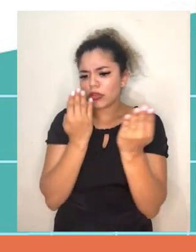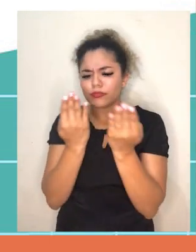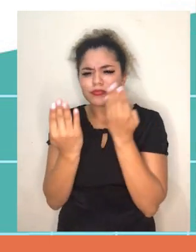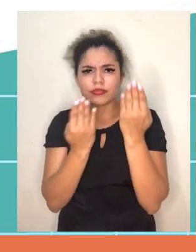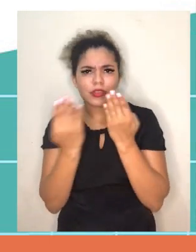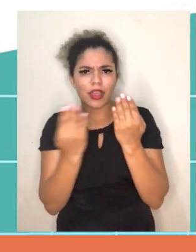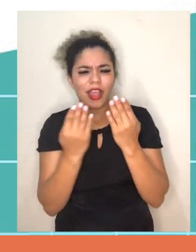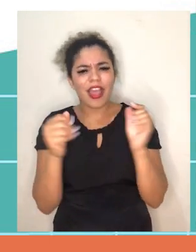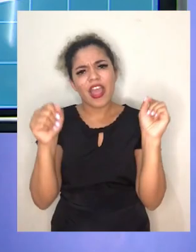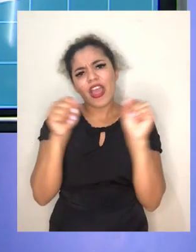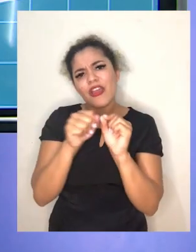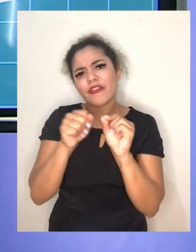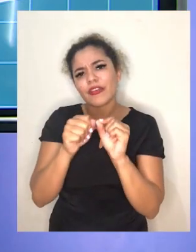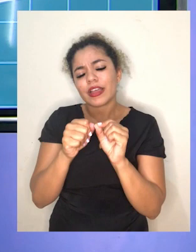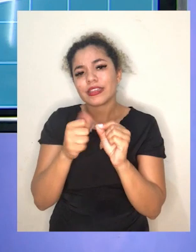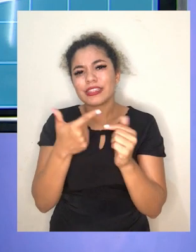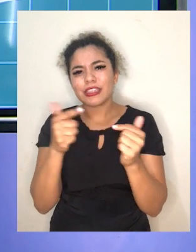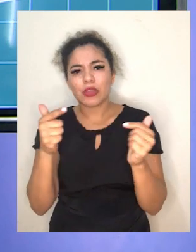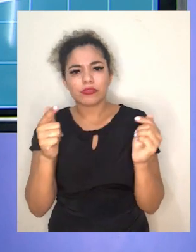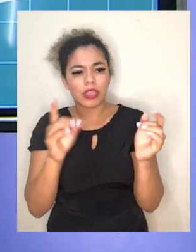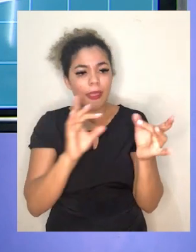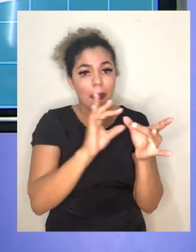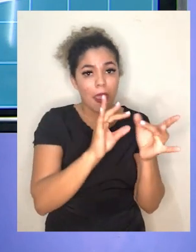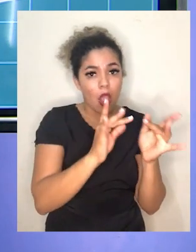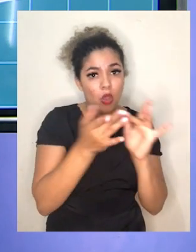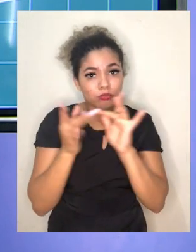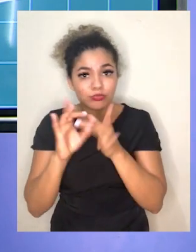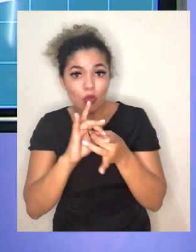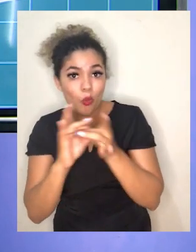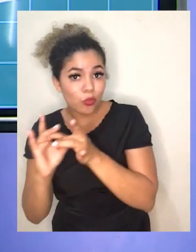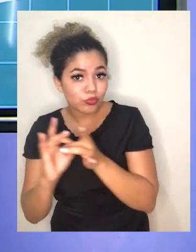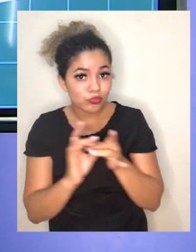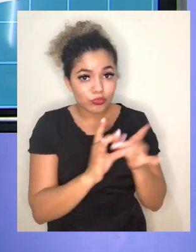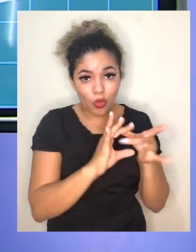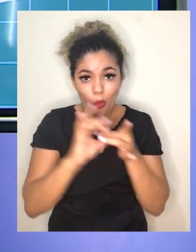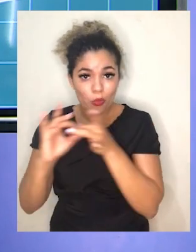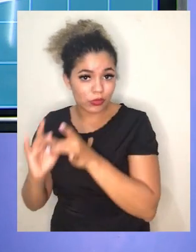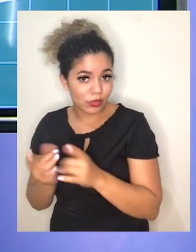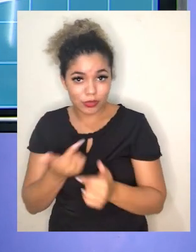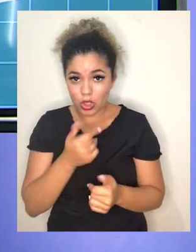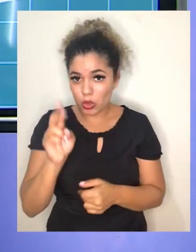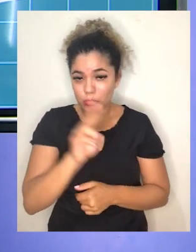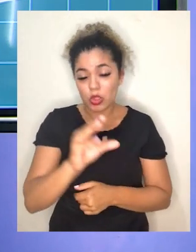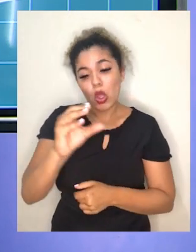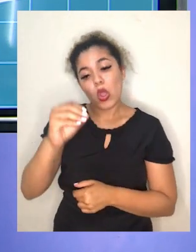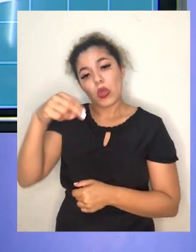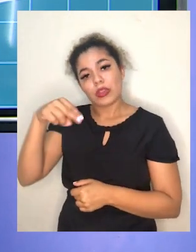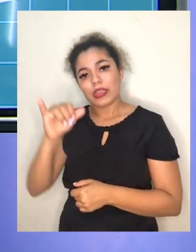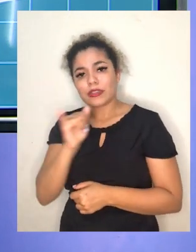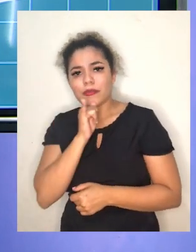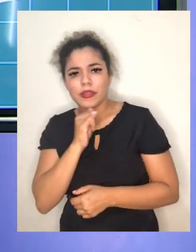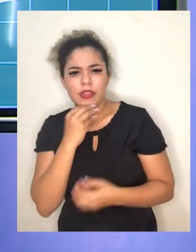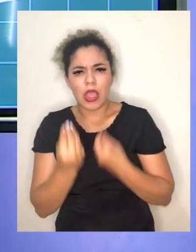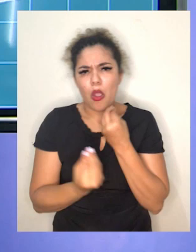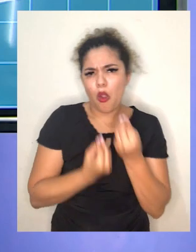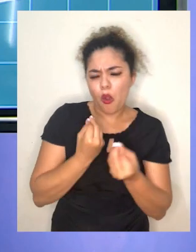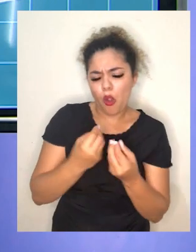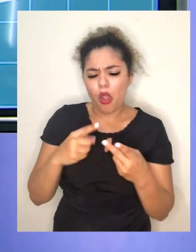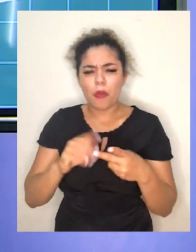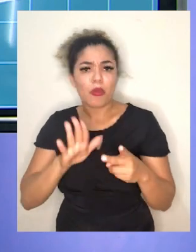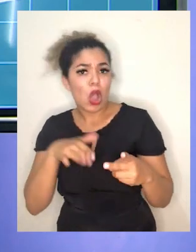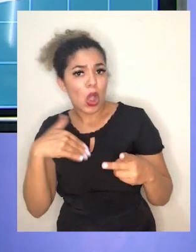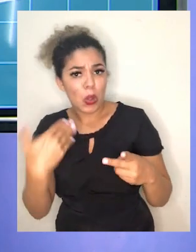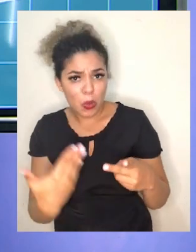que ela é uma comparação que ela é feita sem conectivo, né? Nós não usamos os conectivos. Por exemplo,